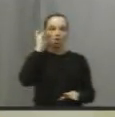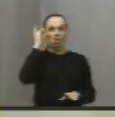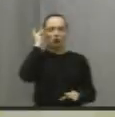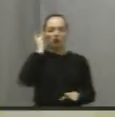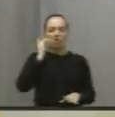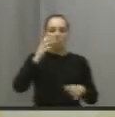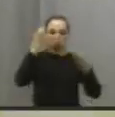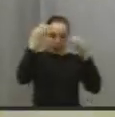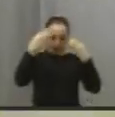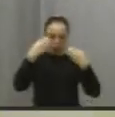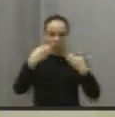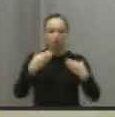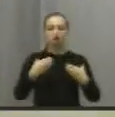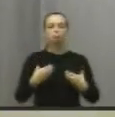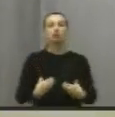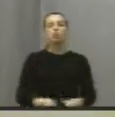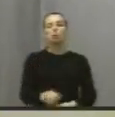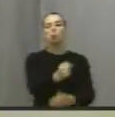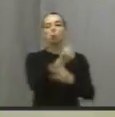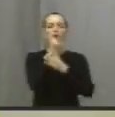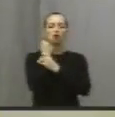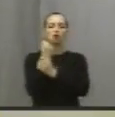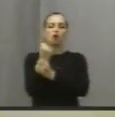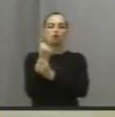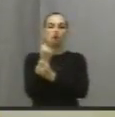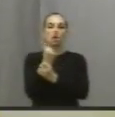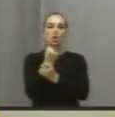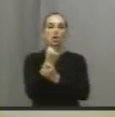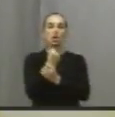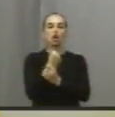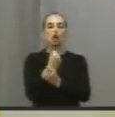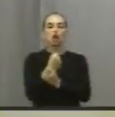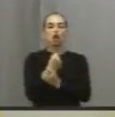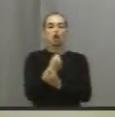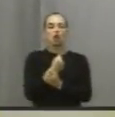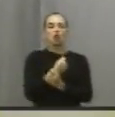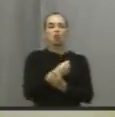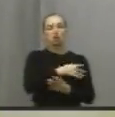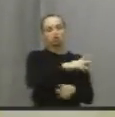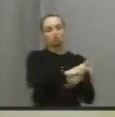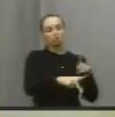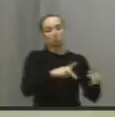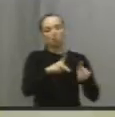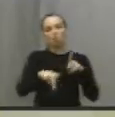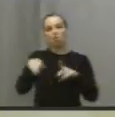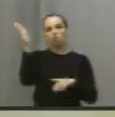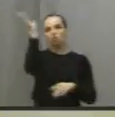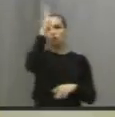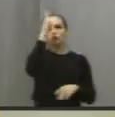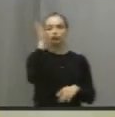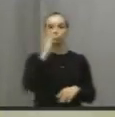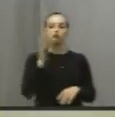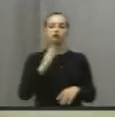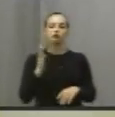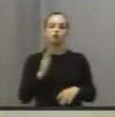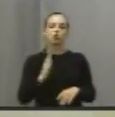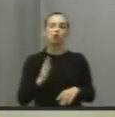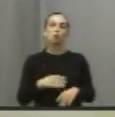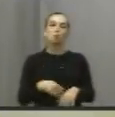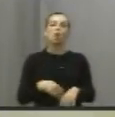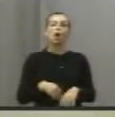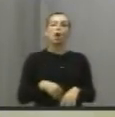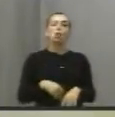contundente de defesa da soberania nacional, de defesa dos interesses do povo brasileiro. E o seu pronunciamento, inclusive,